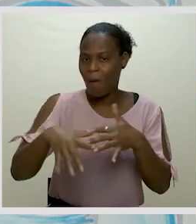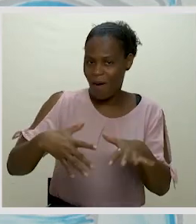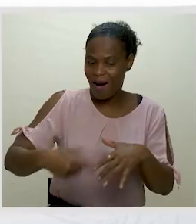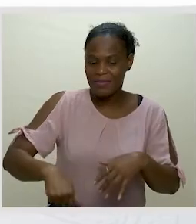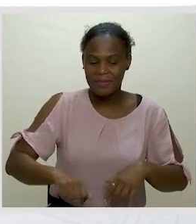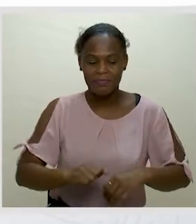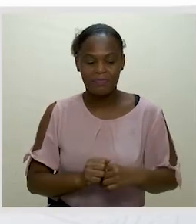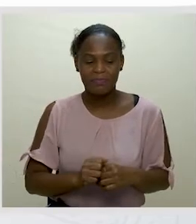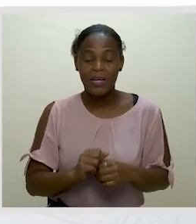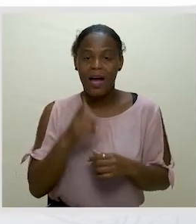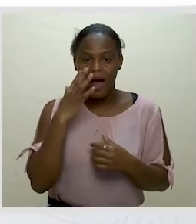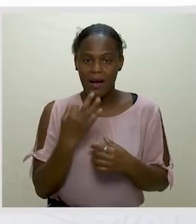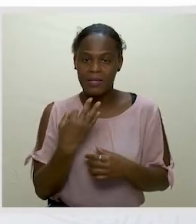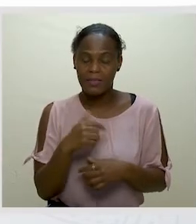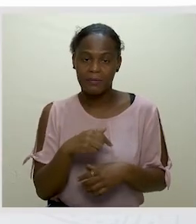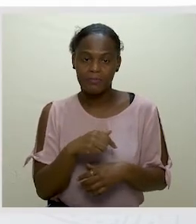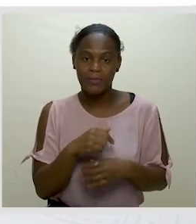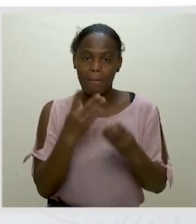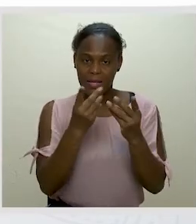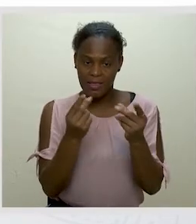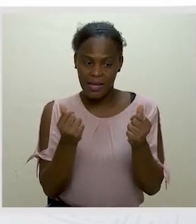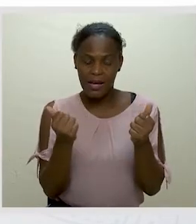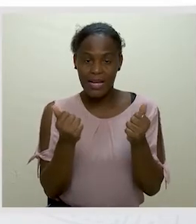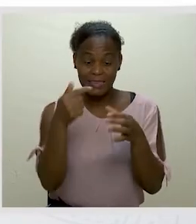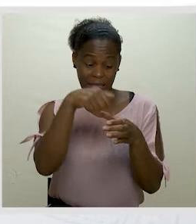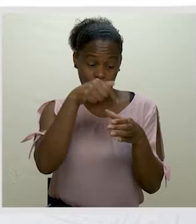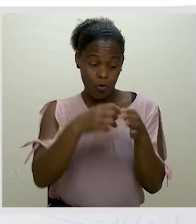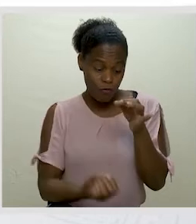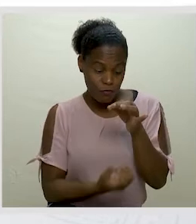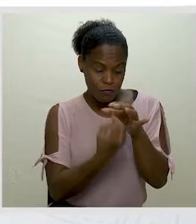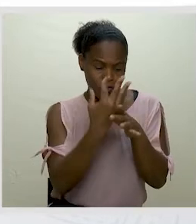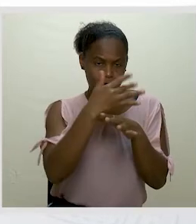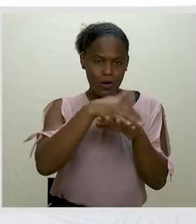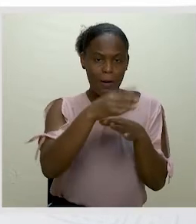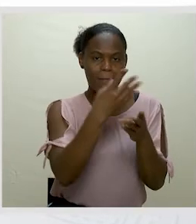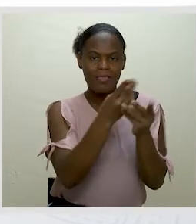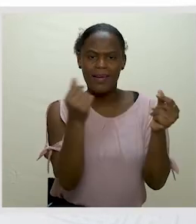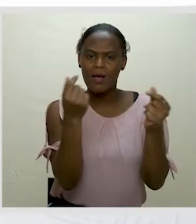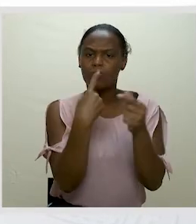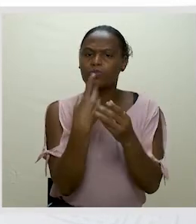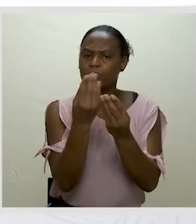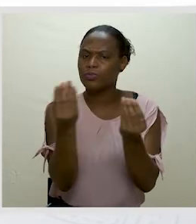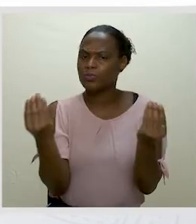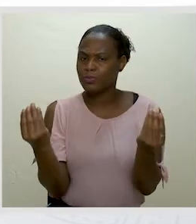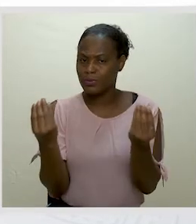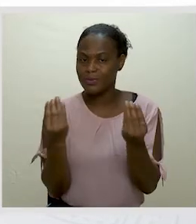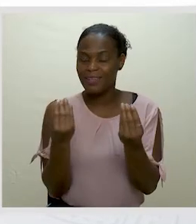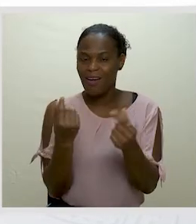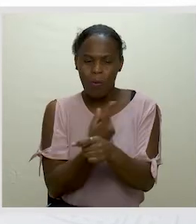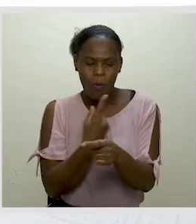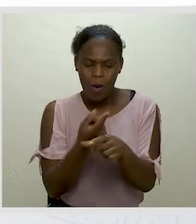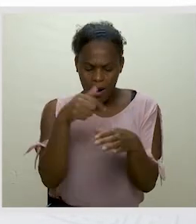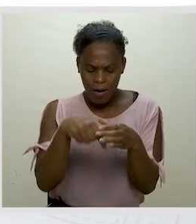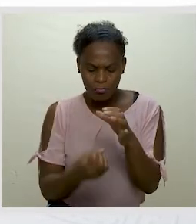ativo. Ainda, os materiais que saem dos vulcões, né? São vários materiais que saem dos vulcões,